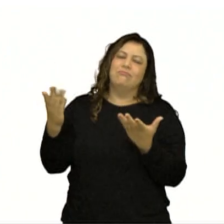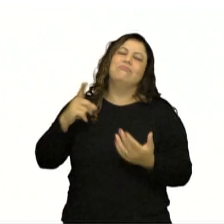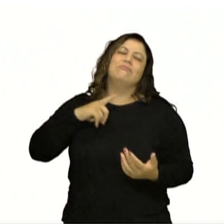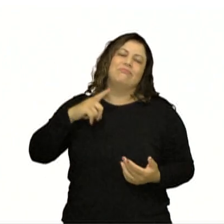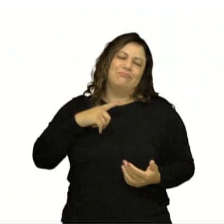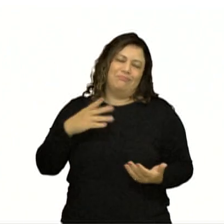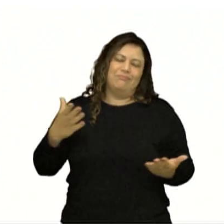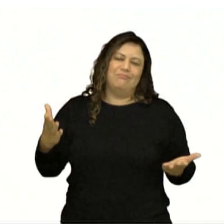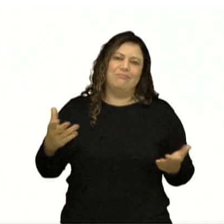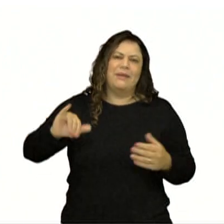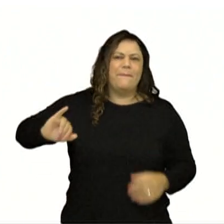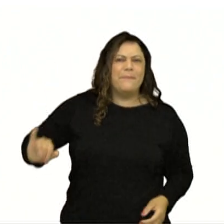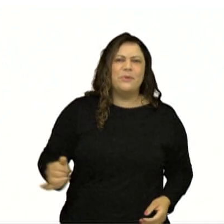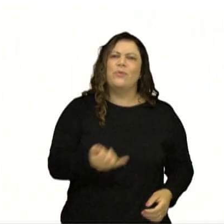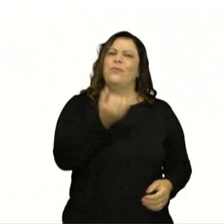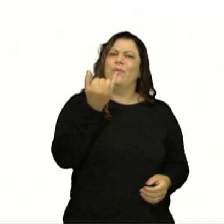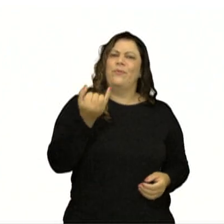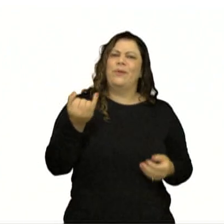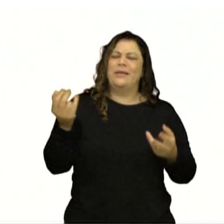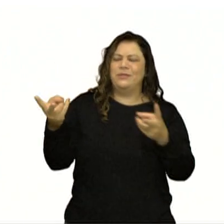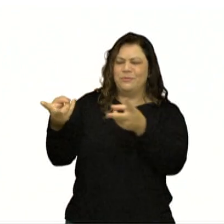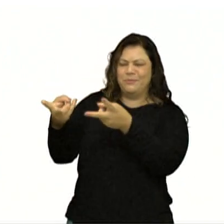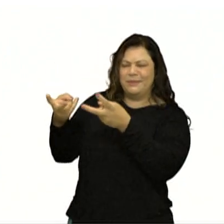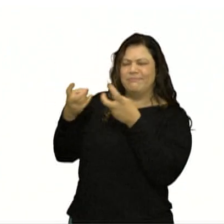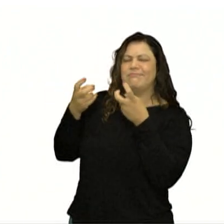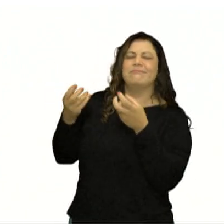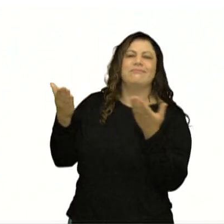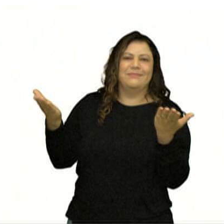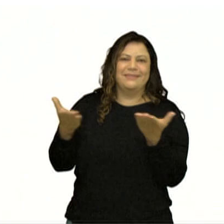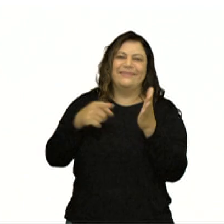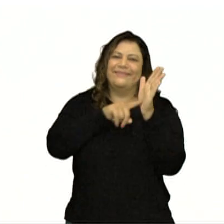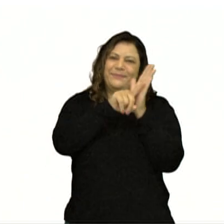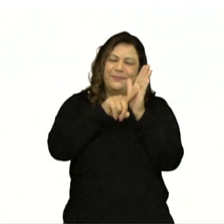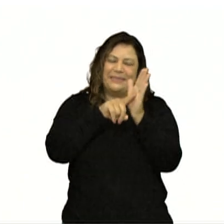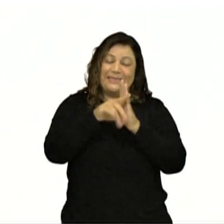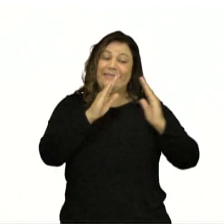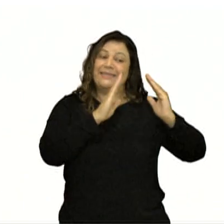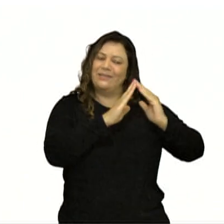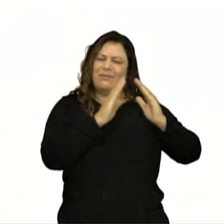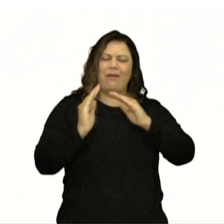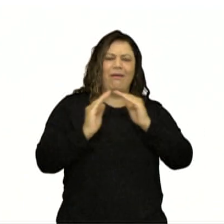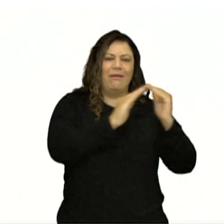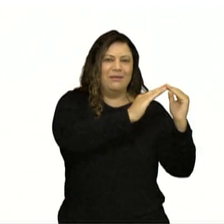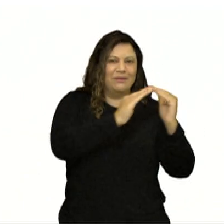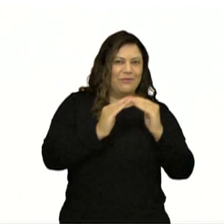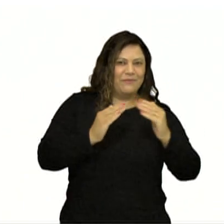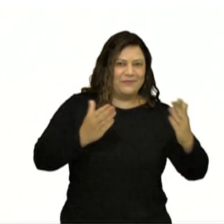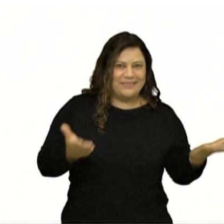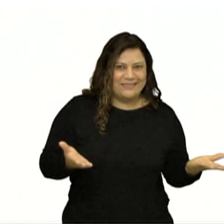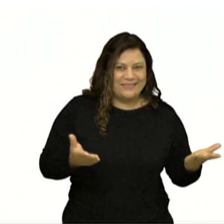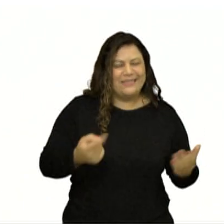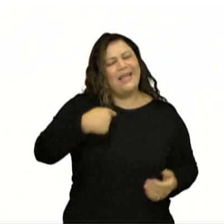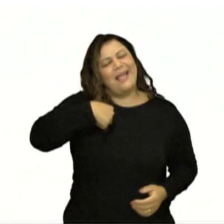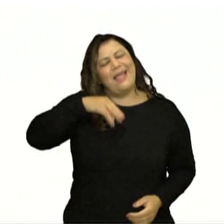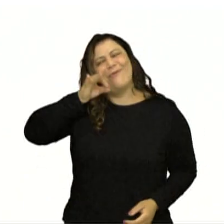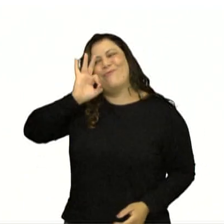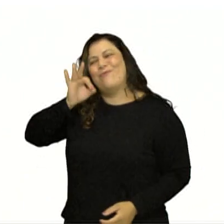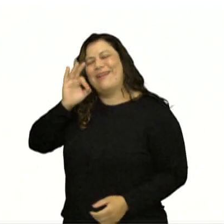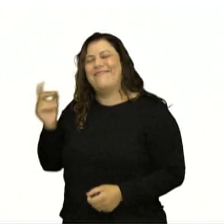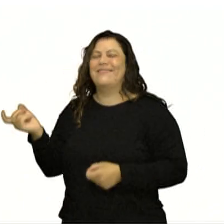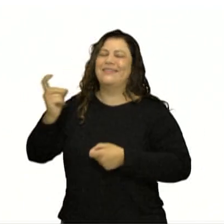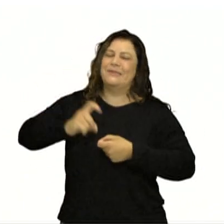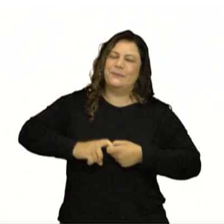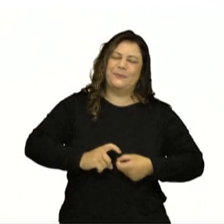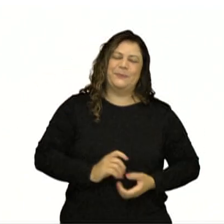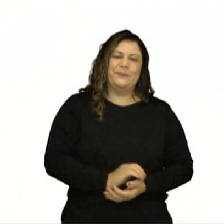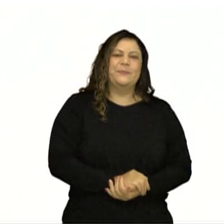uma. Aproveite para apreciá-la. Enquanto você pesquisa aí na sua casa ou no seu vizinho, eu vou tomar um cafezinho e eu já volto.